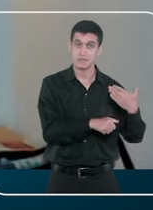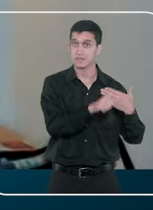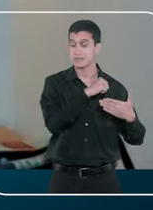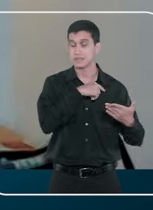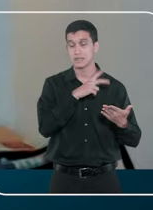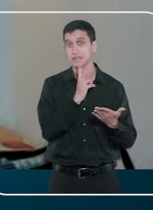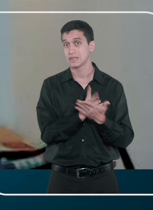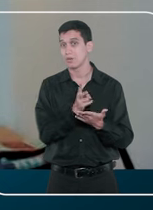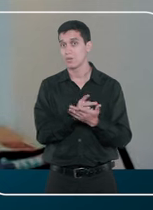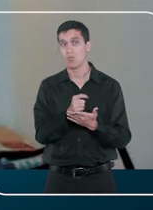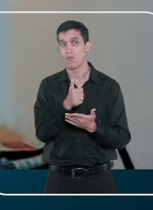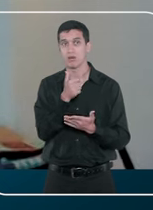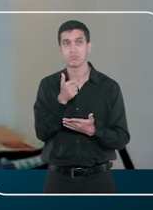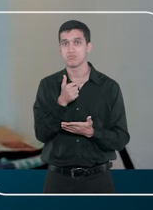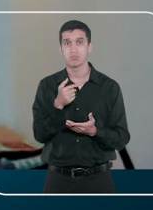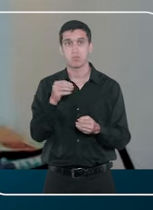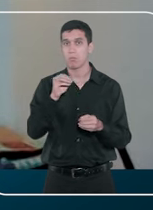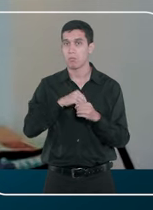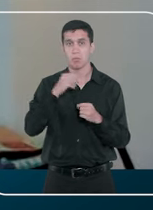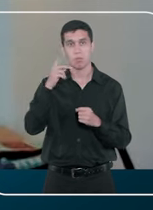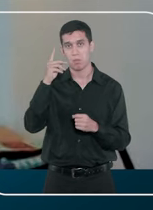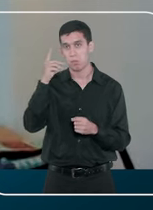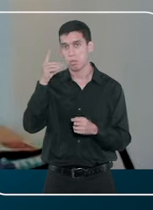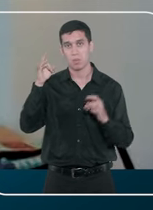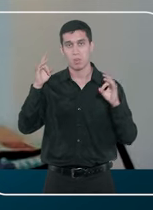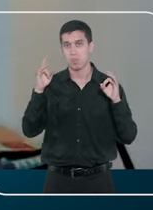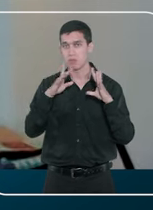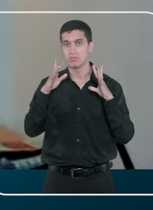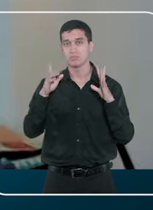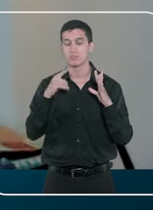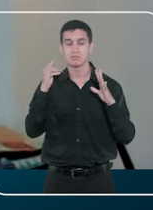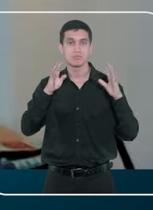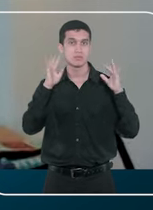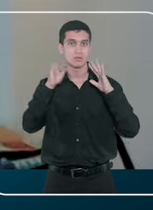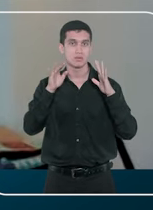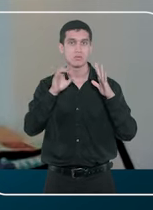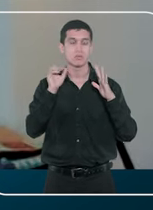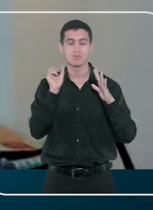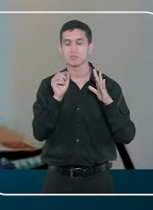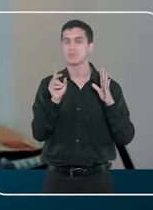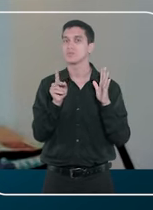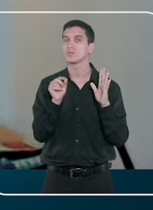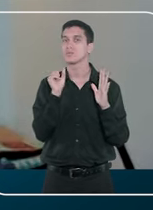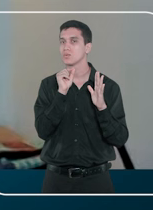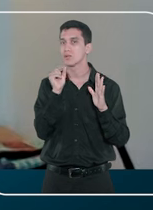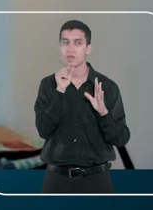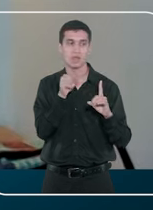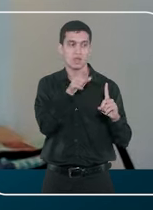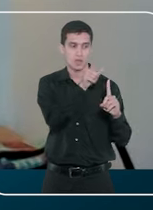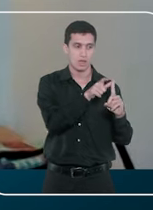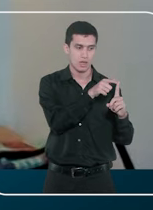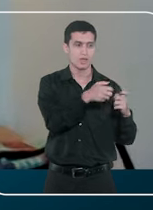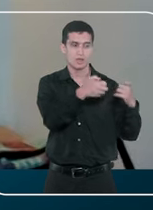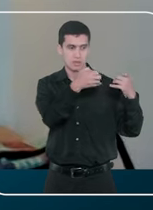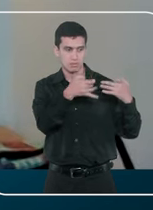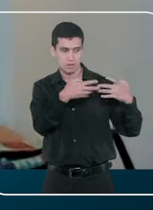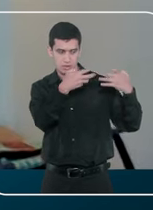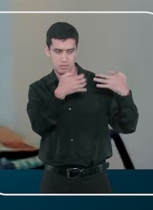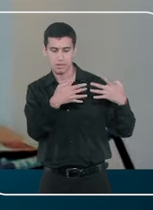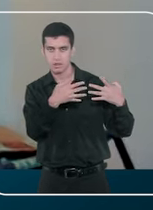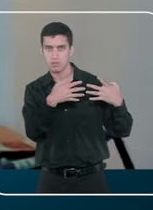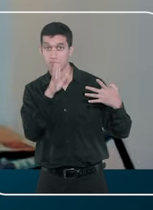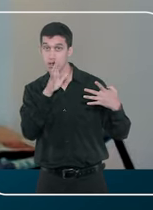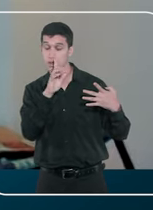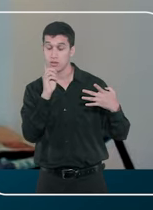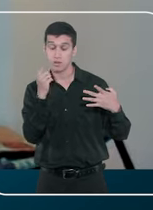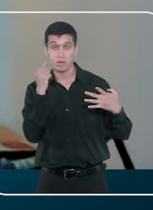intuitiva, pensamos sobre o que o colaborador fala, declara. E a lição que nós temos sobre a colaboração premiada